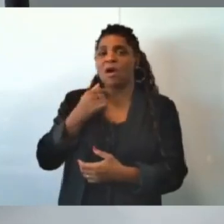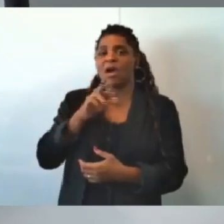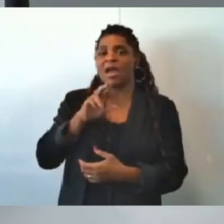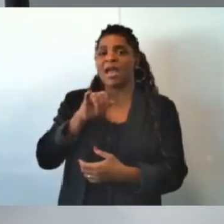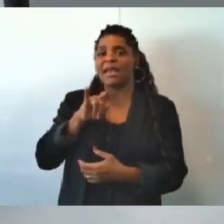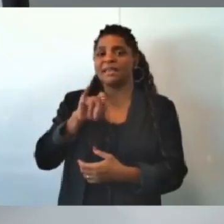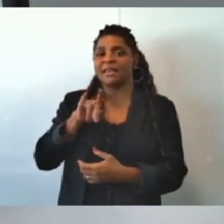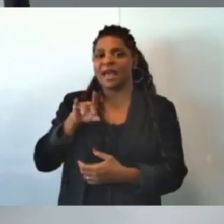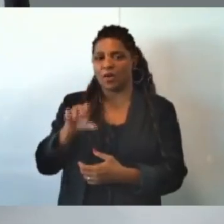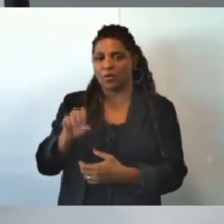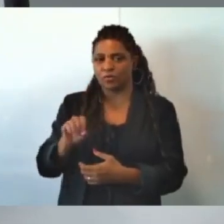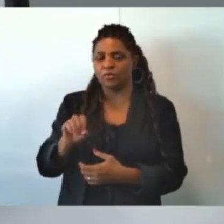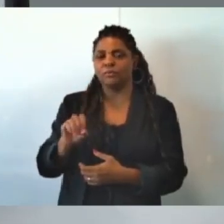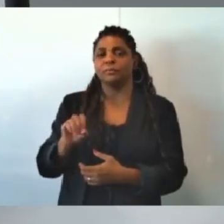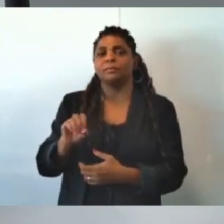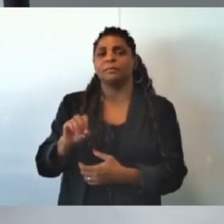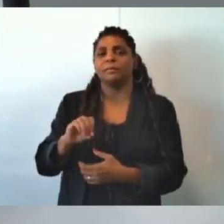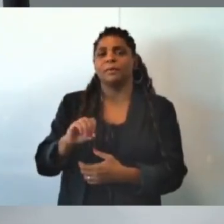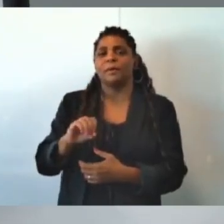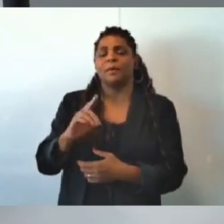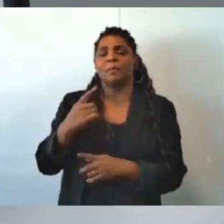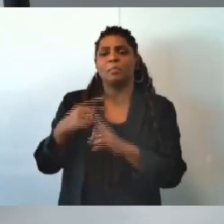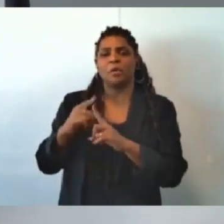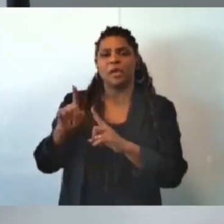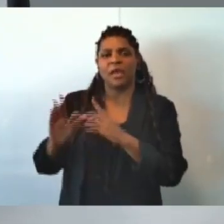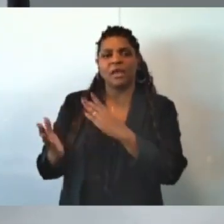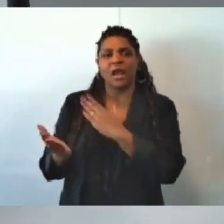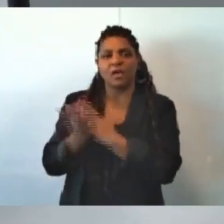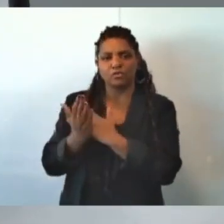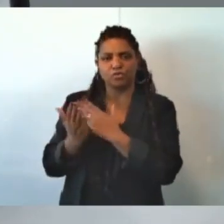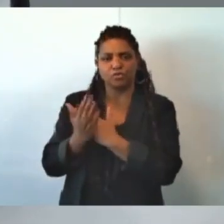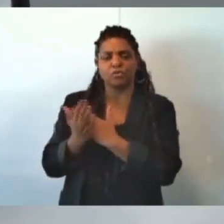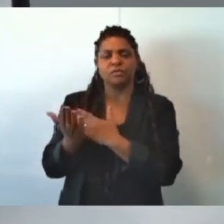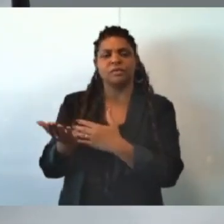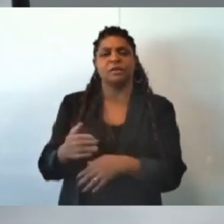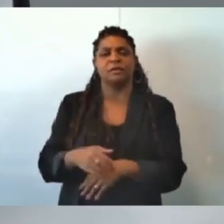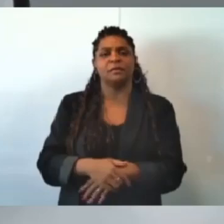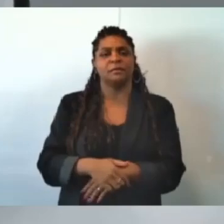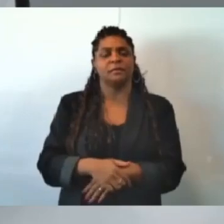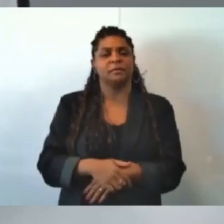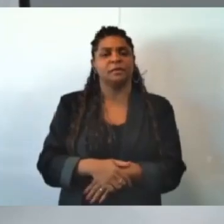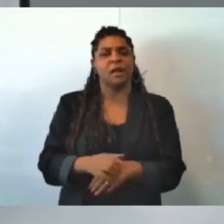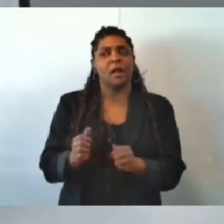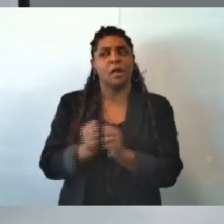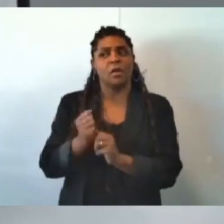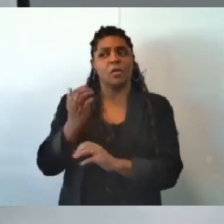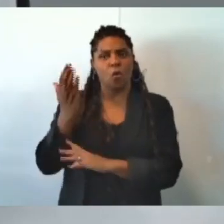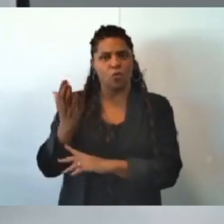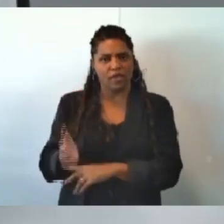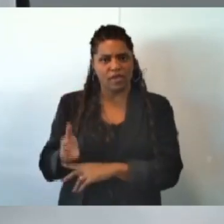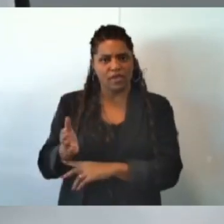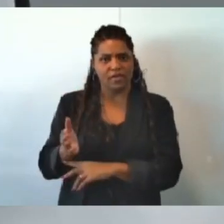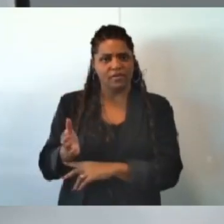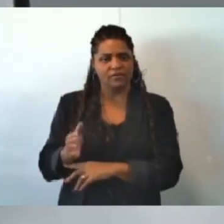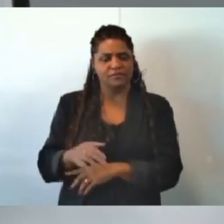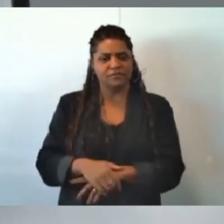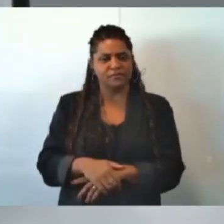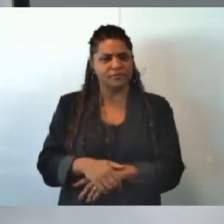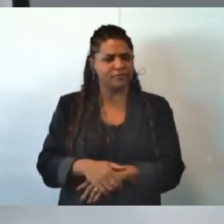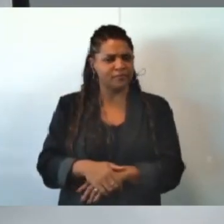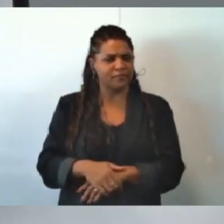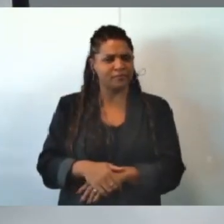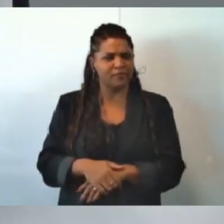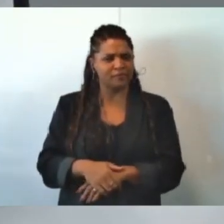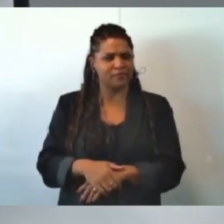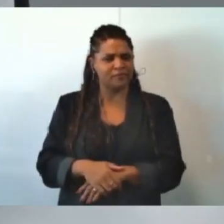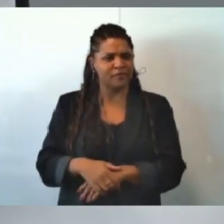mesmo, tinha um problema sério de trânsito, ele resolveu e tal, porque através dele, outros vereadores estão comprando essa briga, que resolve esse problema,